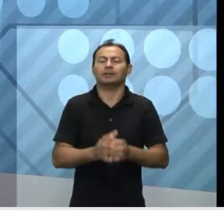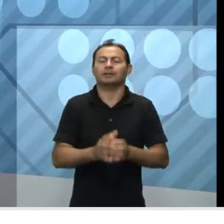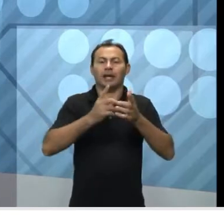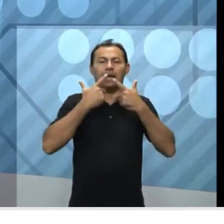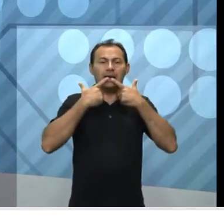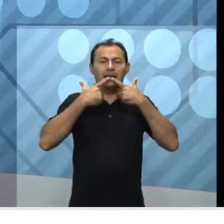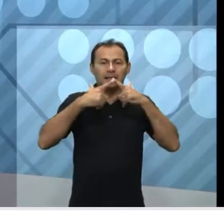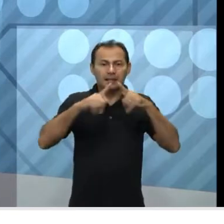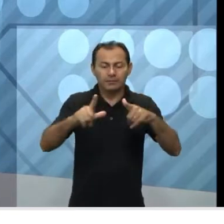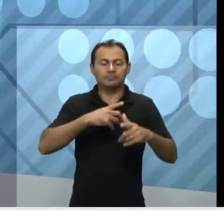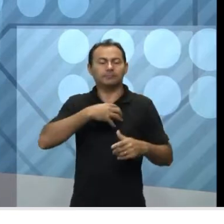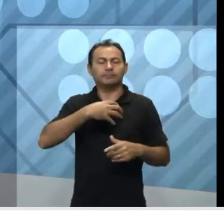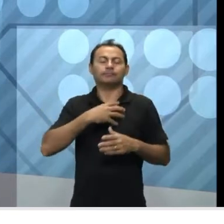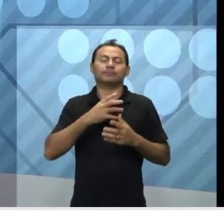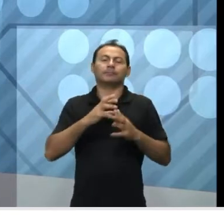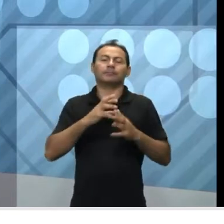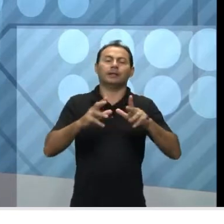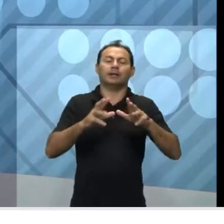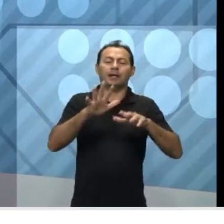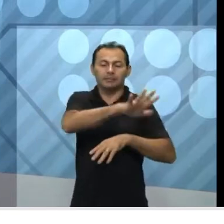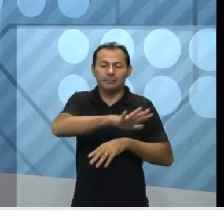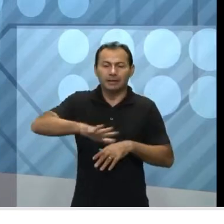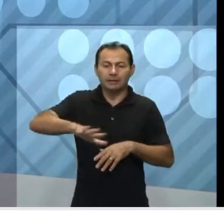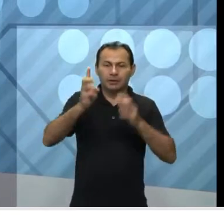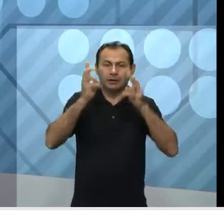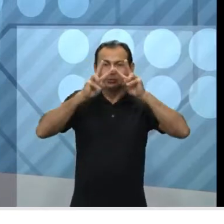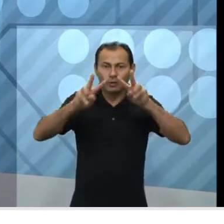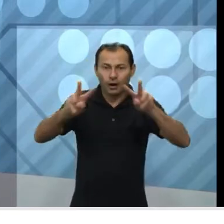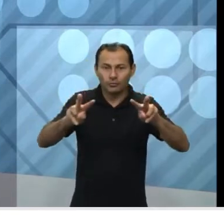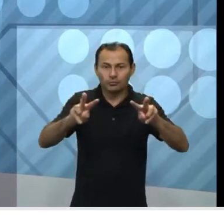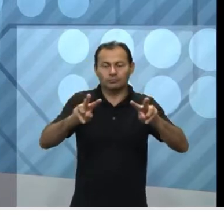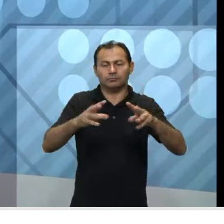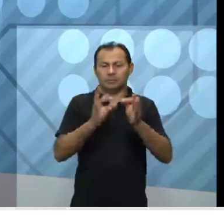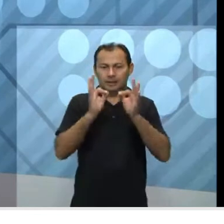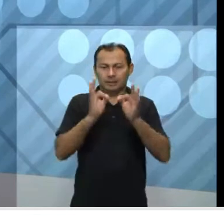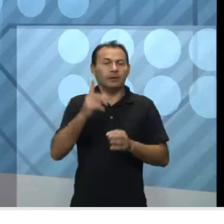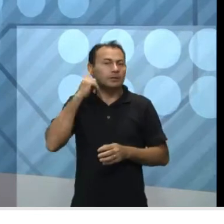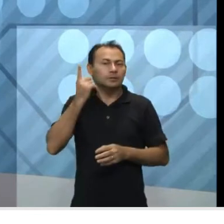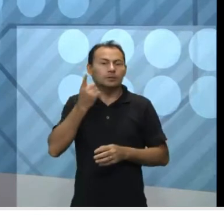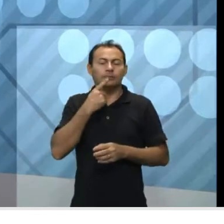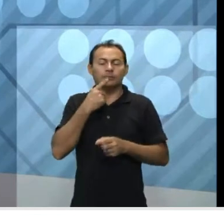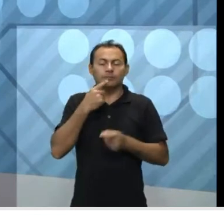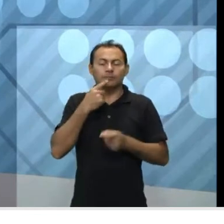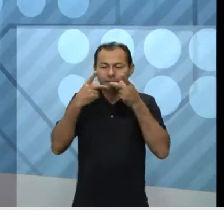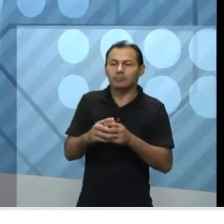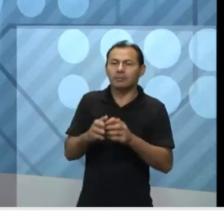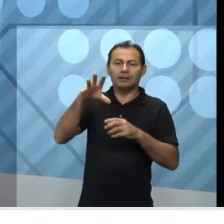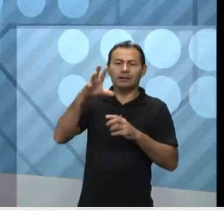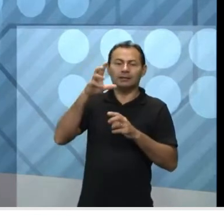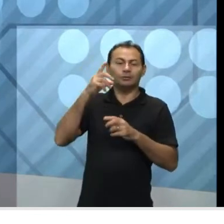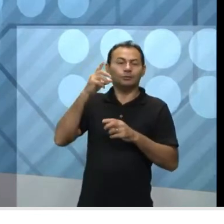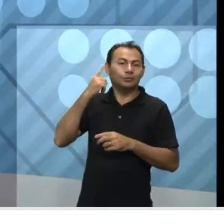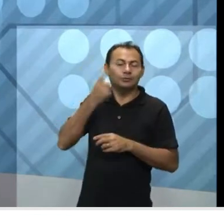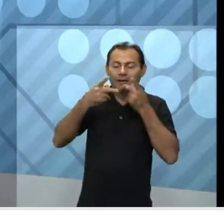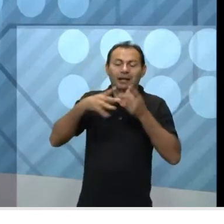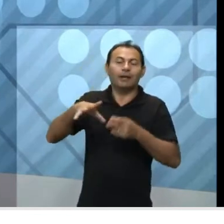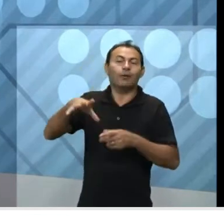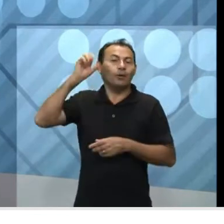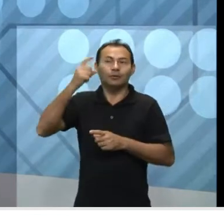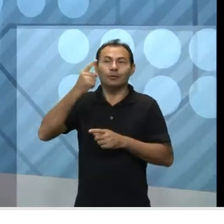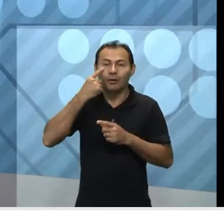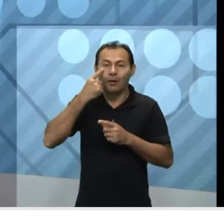modalidade espaço visual ou visual motora. Os surdos sempre dizem que eles ouvem com os olhos, não é? Que é o que está acontecendo agora,